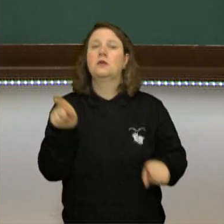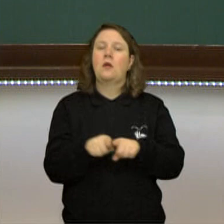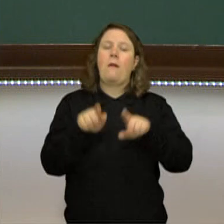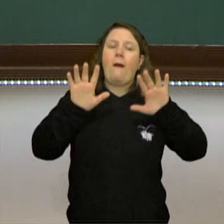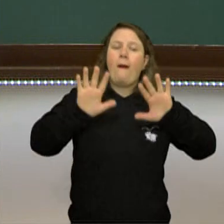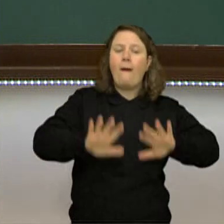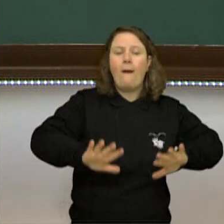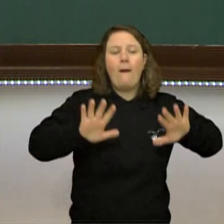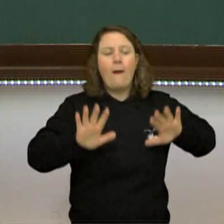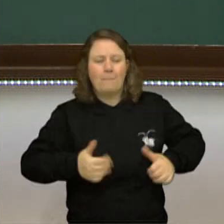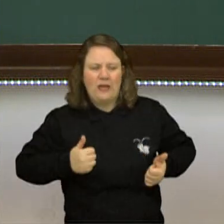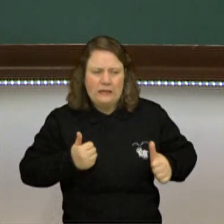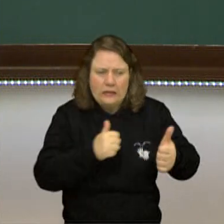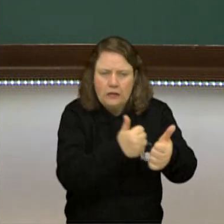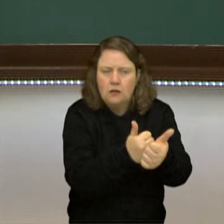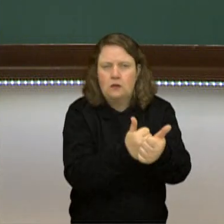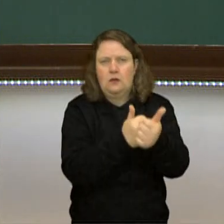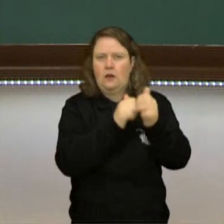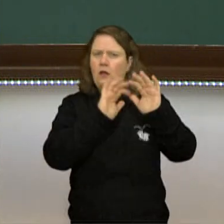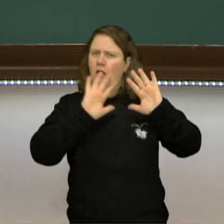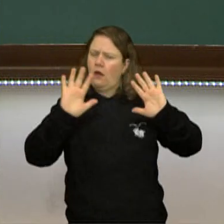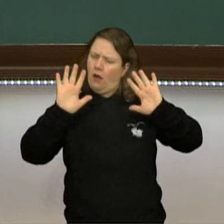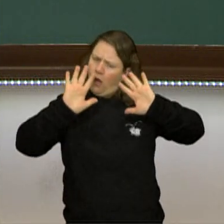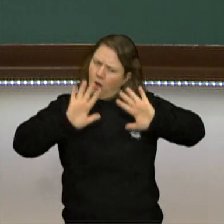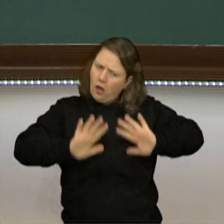das perseguições, que ele vai perseguir menos.